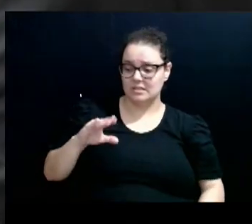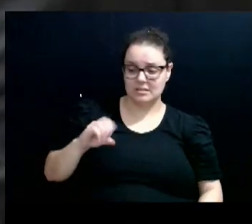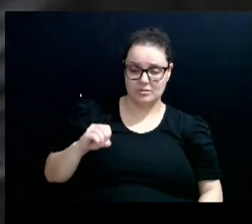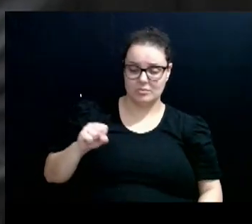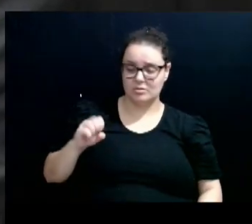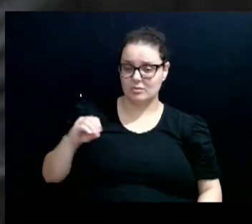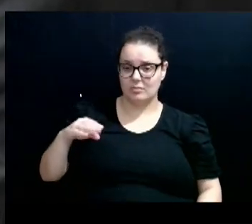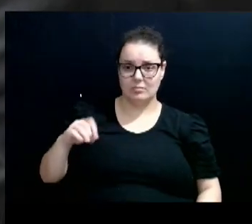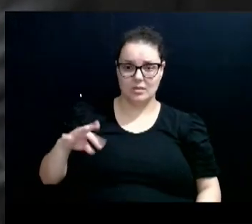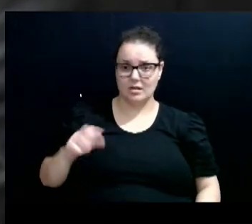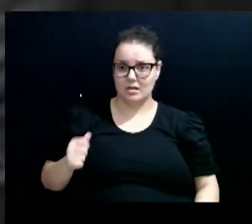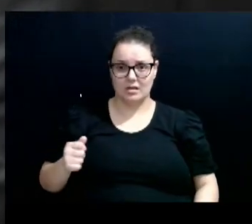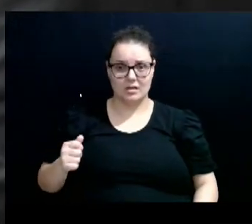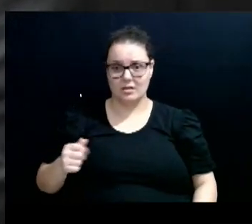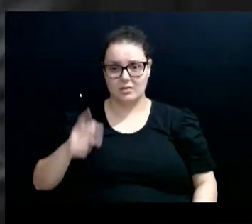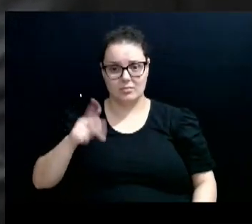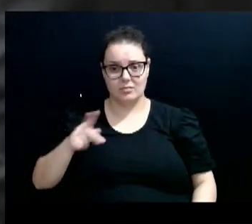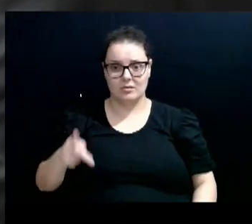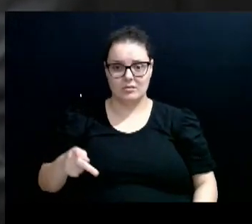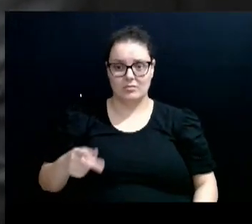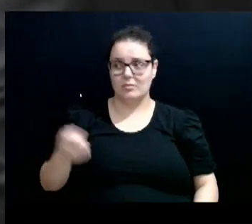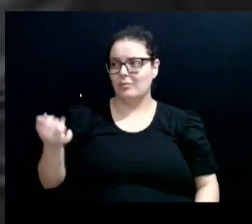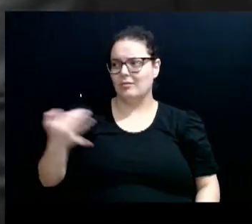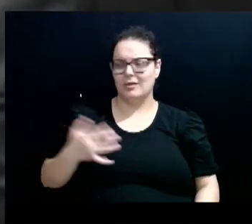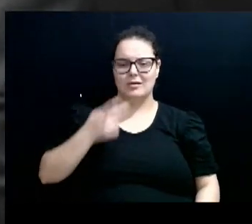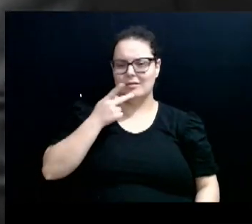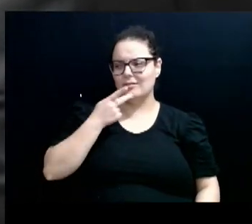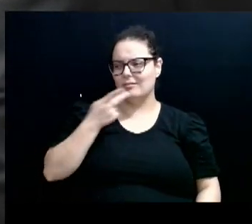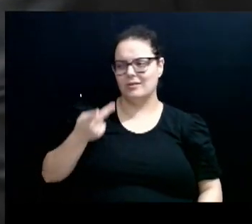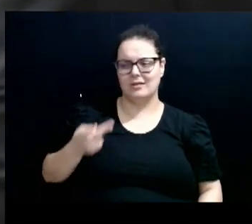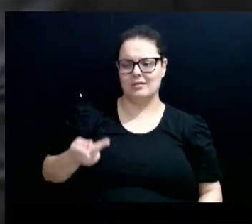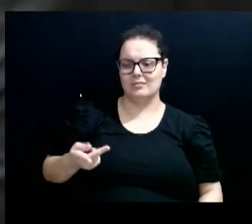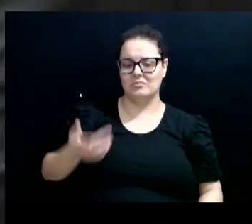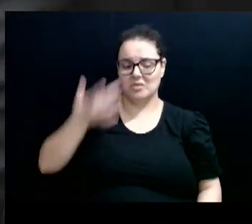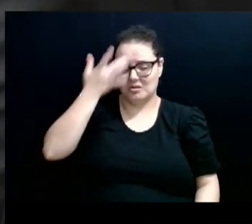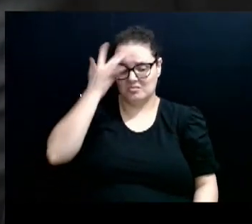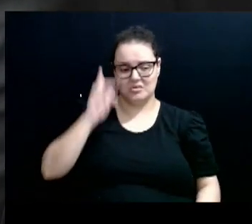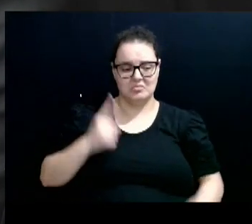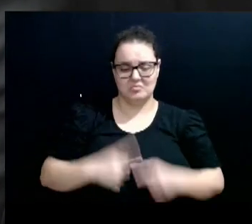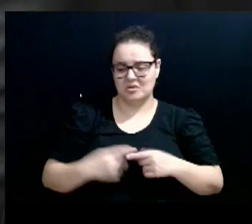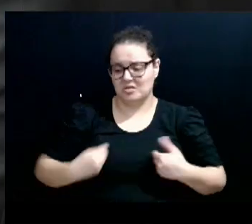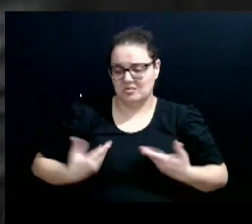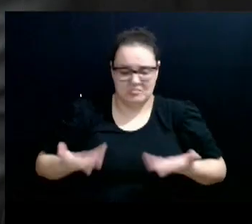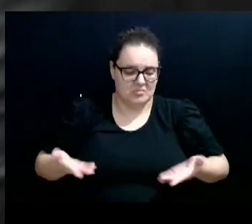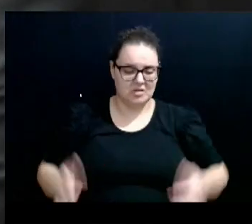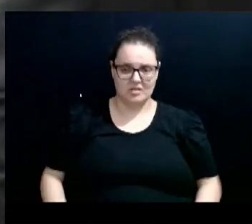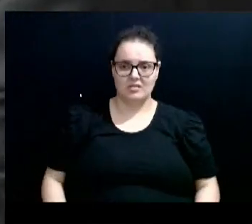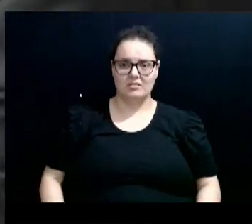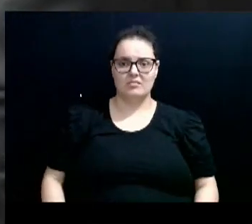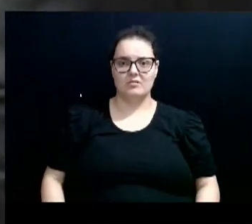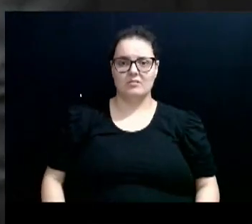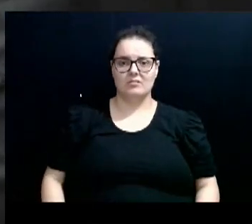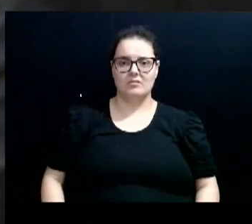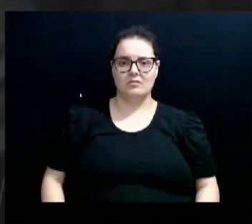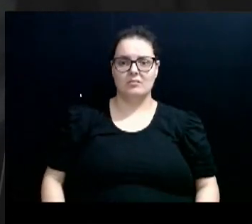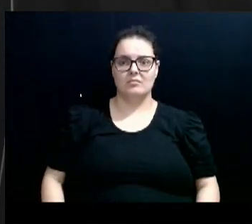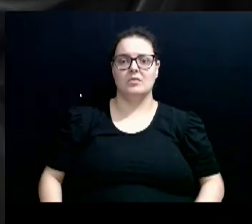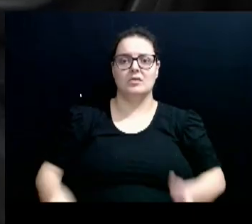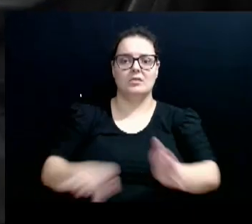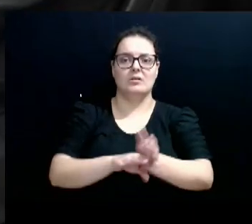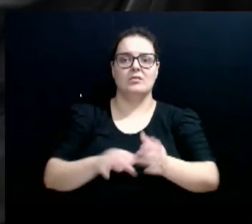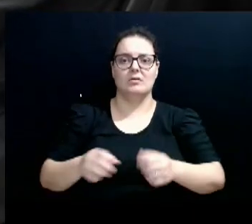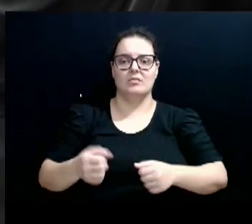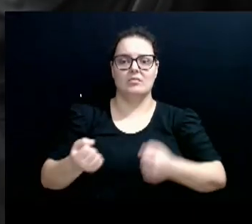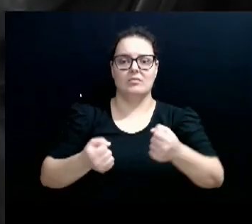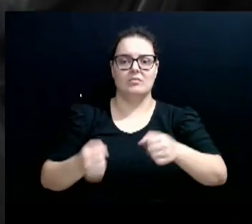aqui. Não tem o menor sentido. Sabe, porque chegava lá, o carro às vezes riscado. Não, hoje inclusive a